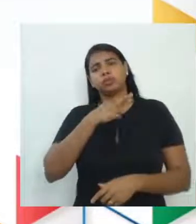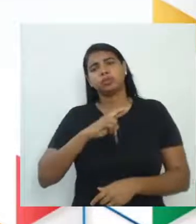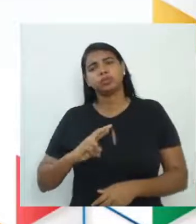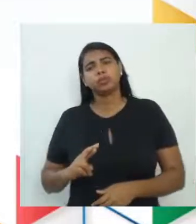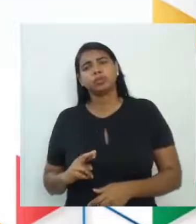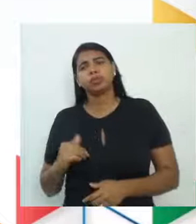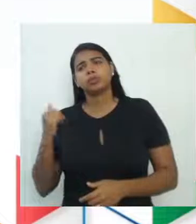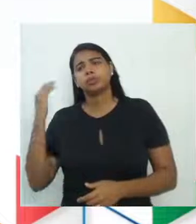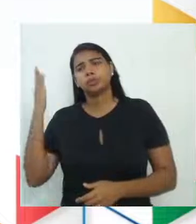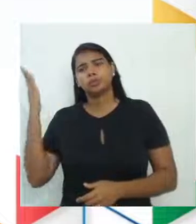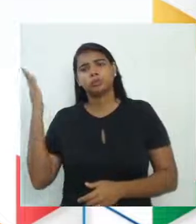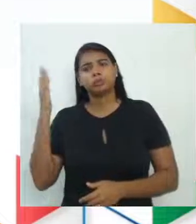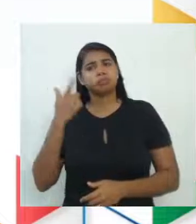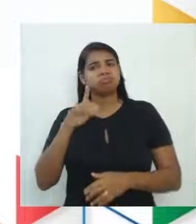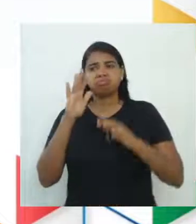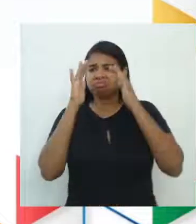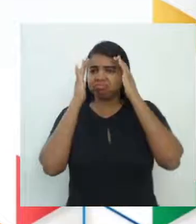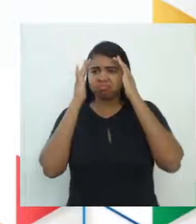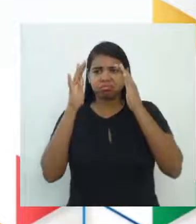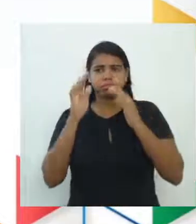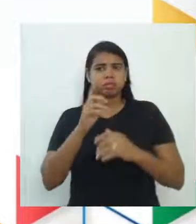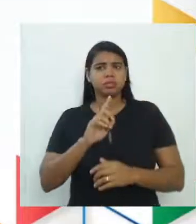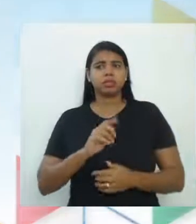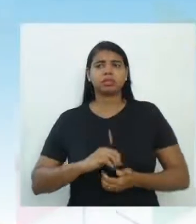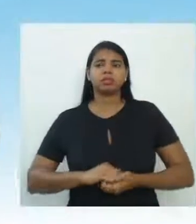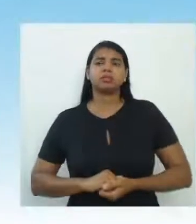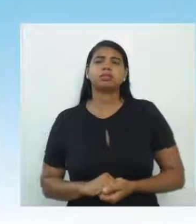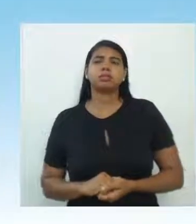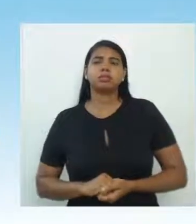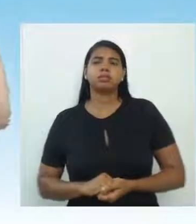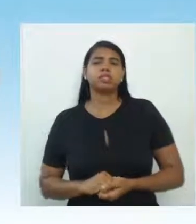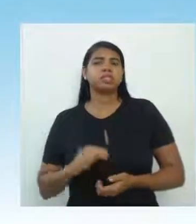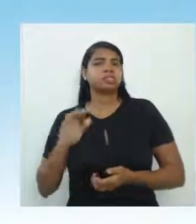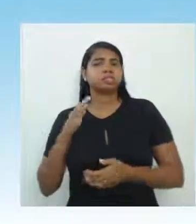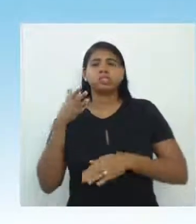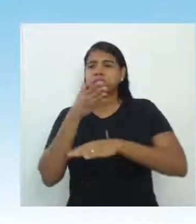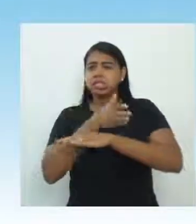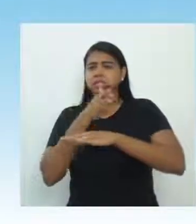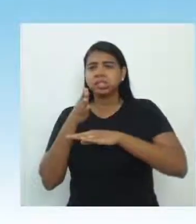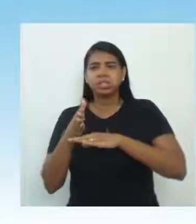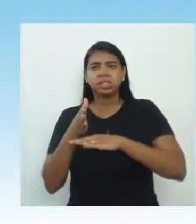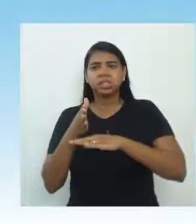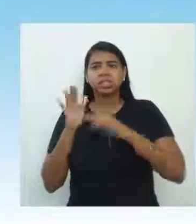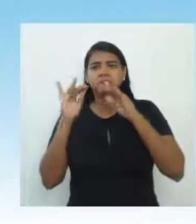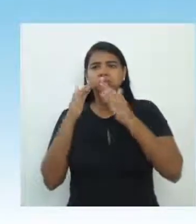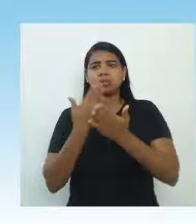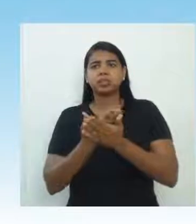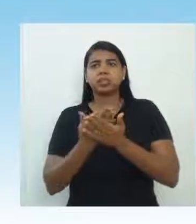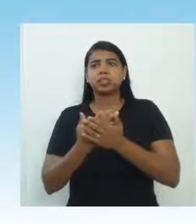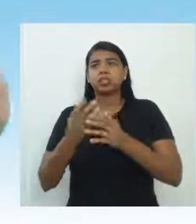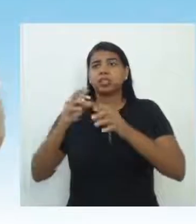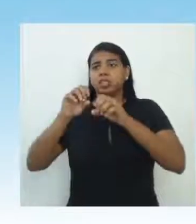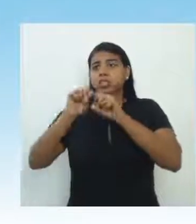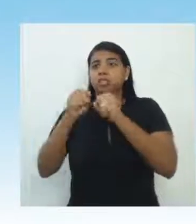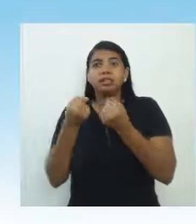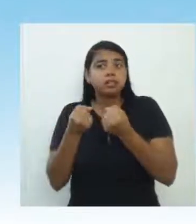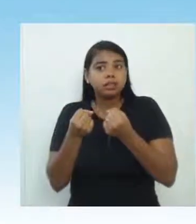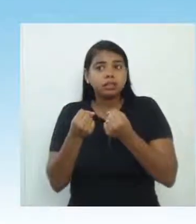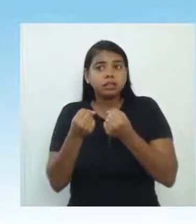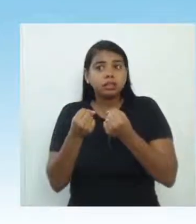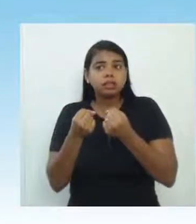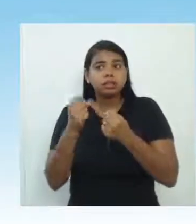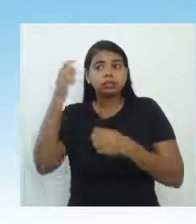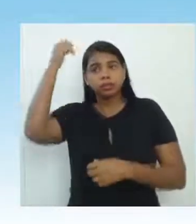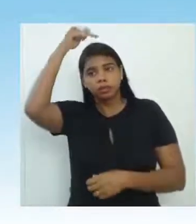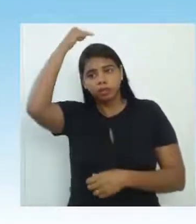tem muita gente que não respeita, né? Às vezes entra em algumas igrejas e quebra as entidades, né, os santos que